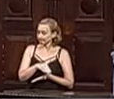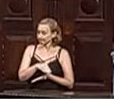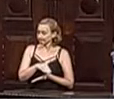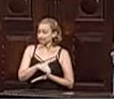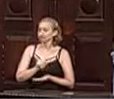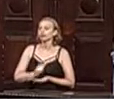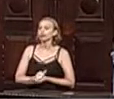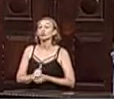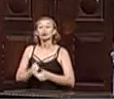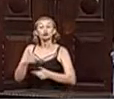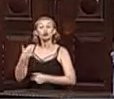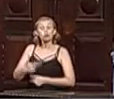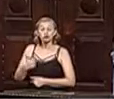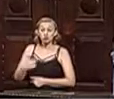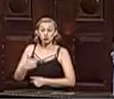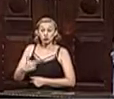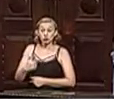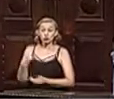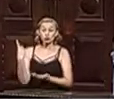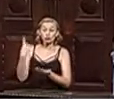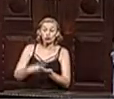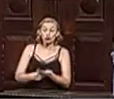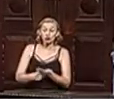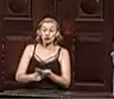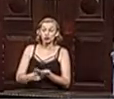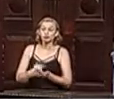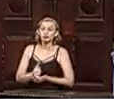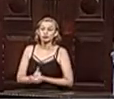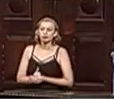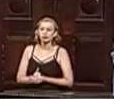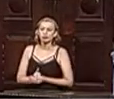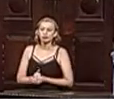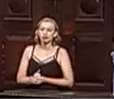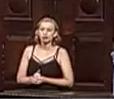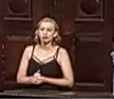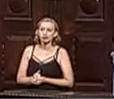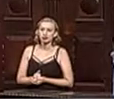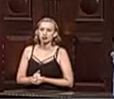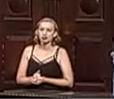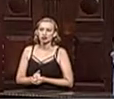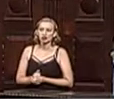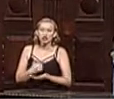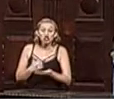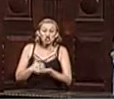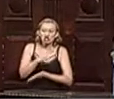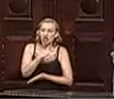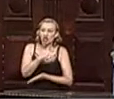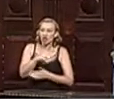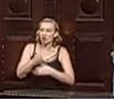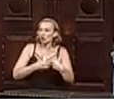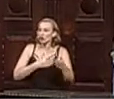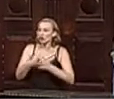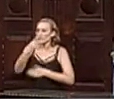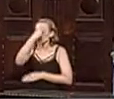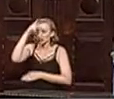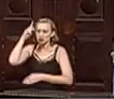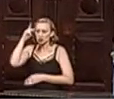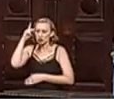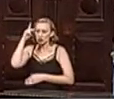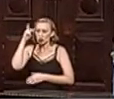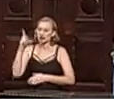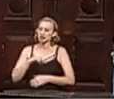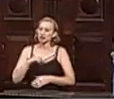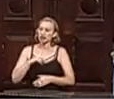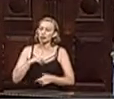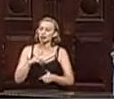do Brasil. E o segundo compromisso feito aos cariocas e fluminenses, afastar qualquer assessor que seja nomeado e que tenha